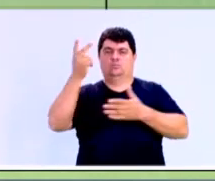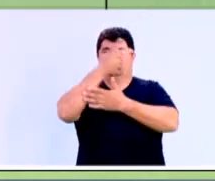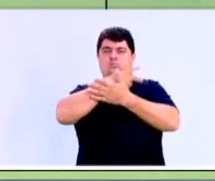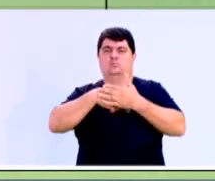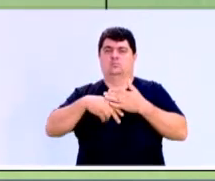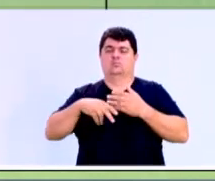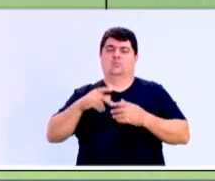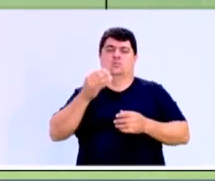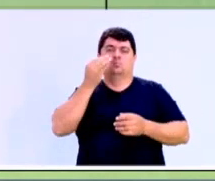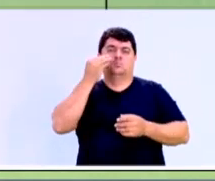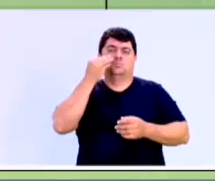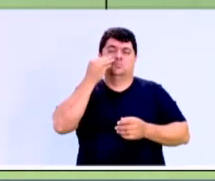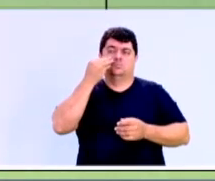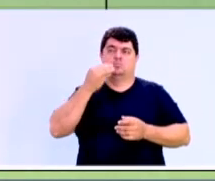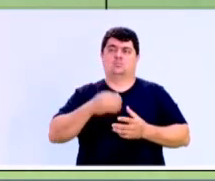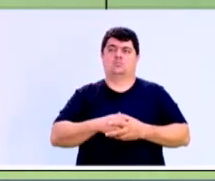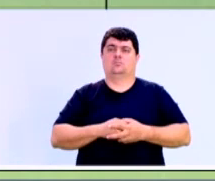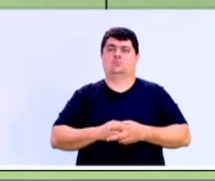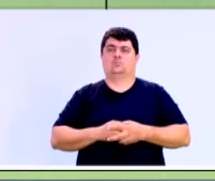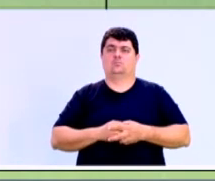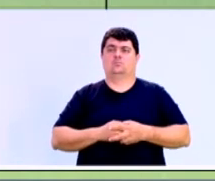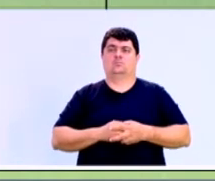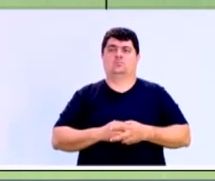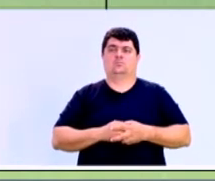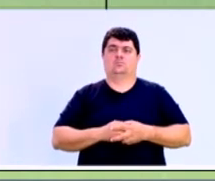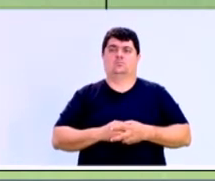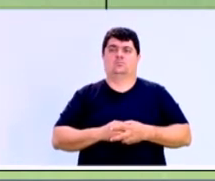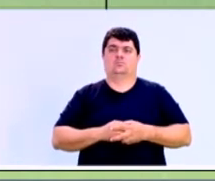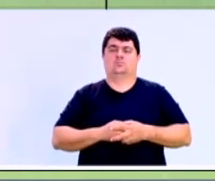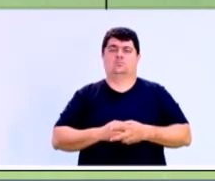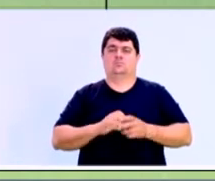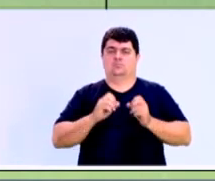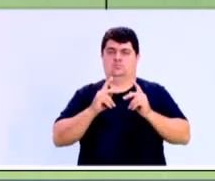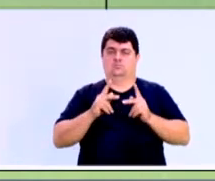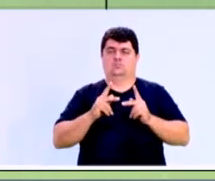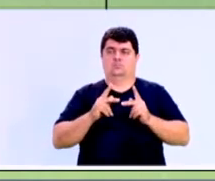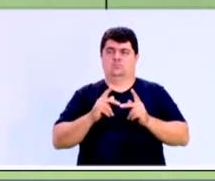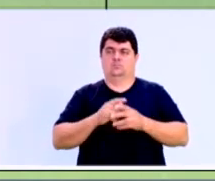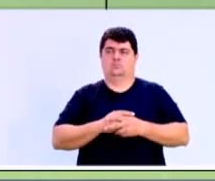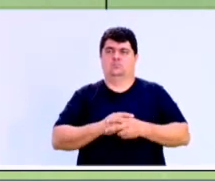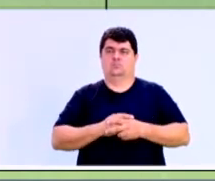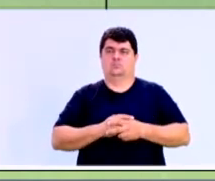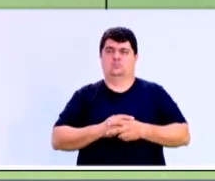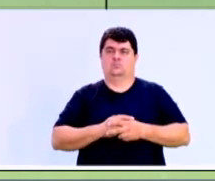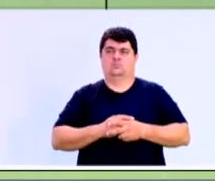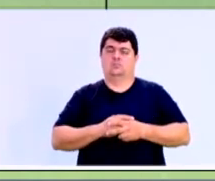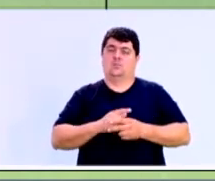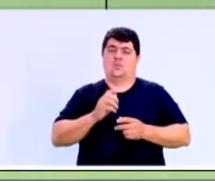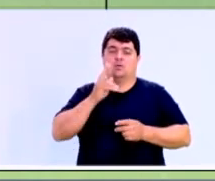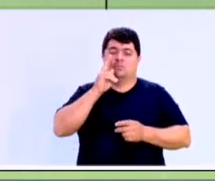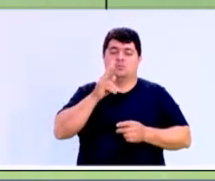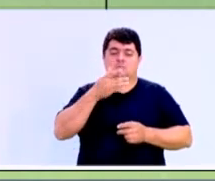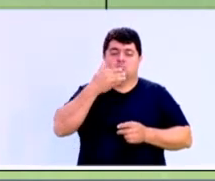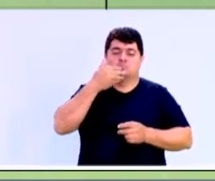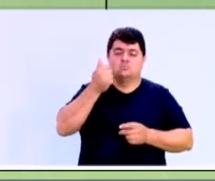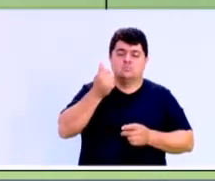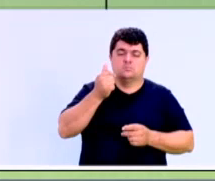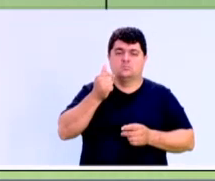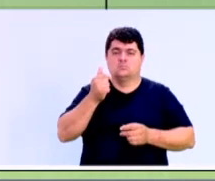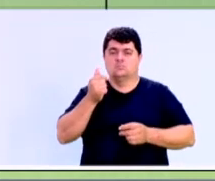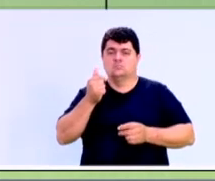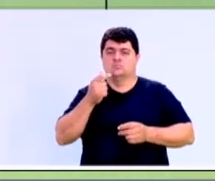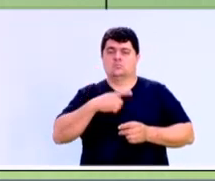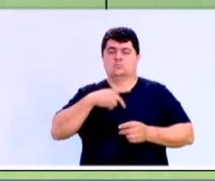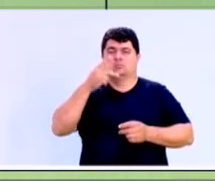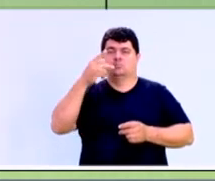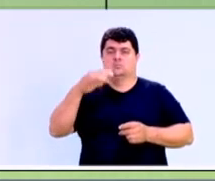máximo de prazo possível que vai dar impacto lá na frente na empresa, correto? A gente vê aqui essa melhora que aconteceu nesses prazos